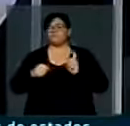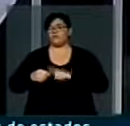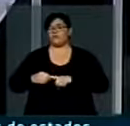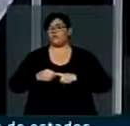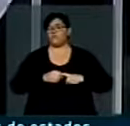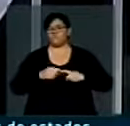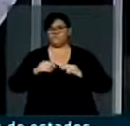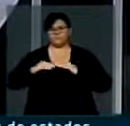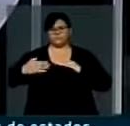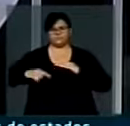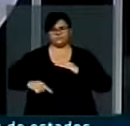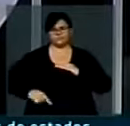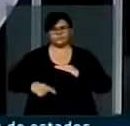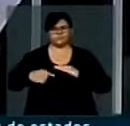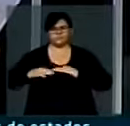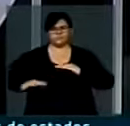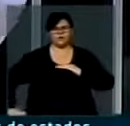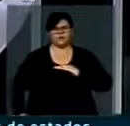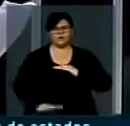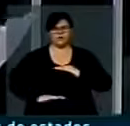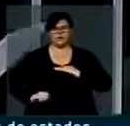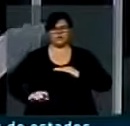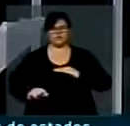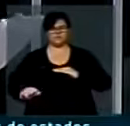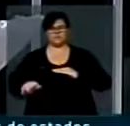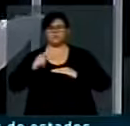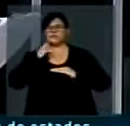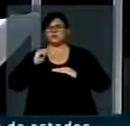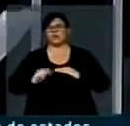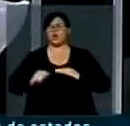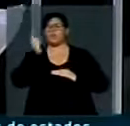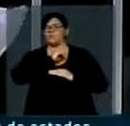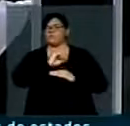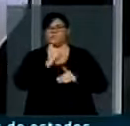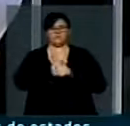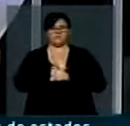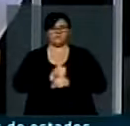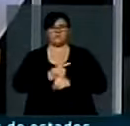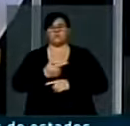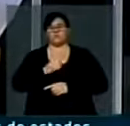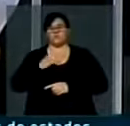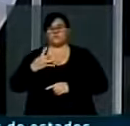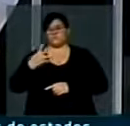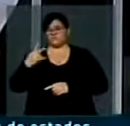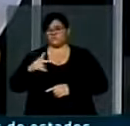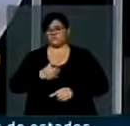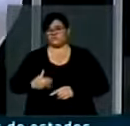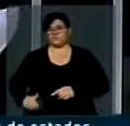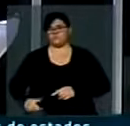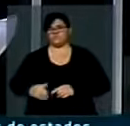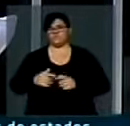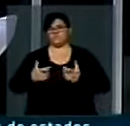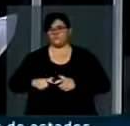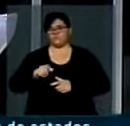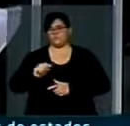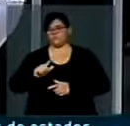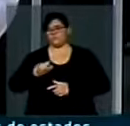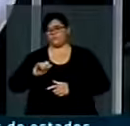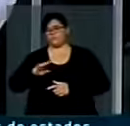sal, licitada novamente na sexta rodada. Em 2004, no seu governo, a área de Libra não